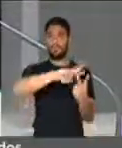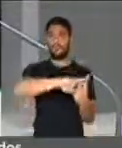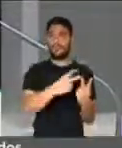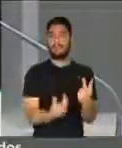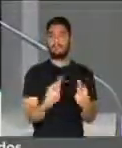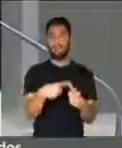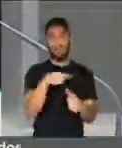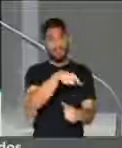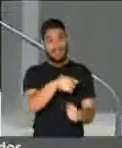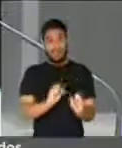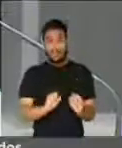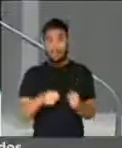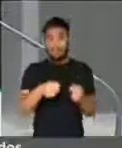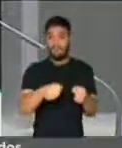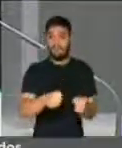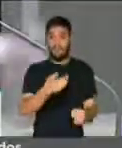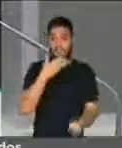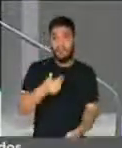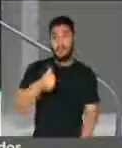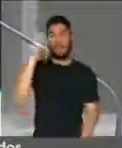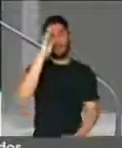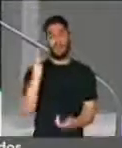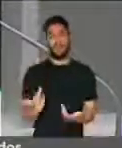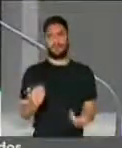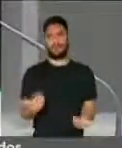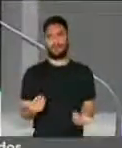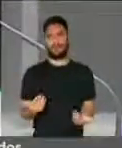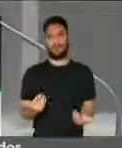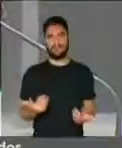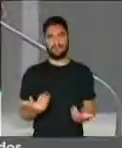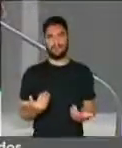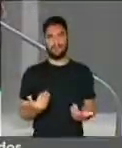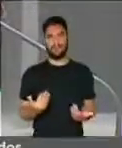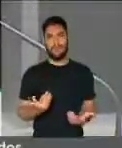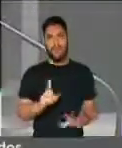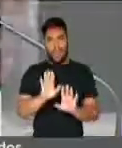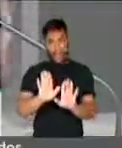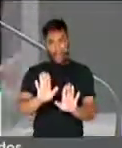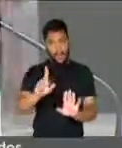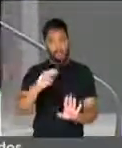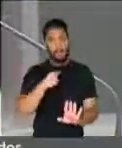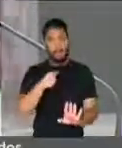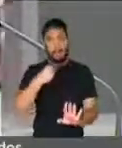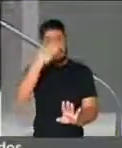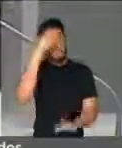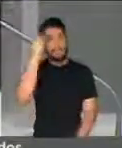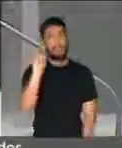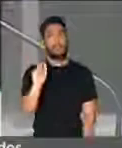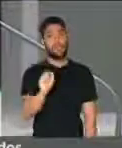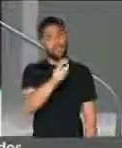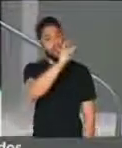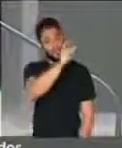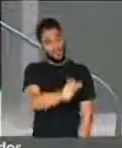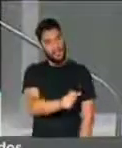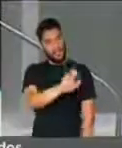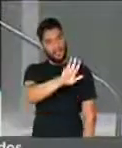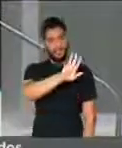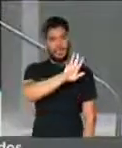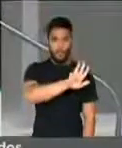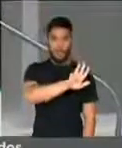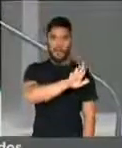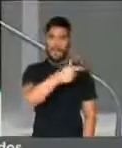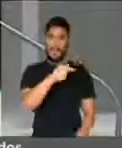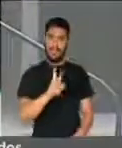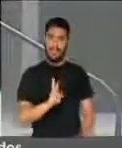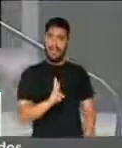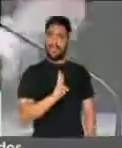um projeto novo para esse país. Porque não esqueçamos que Luiz Inácio Lula da Silva